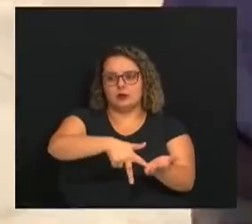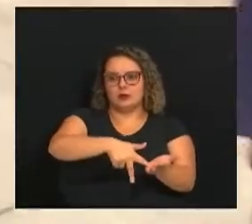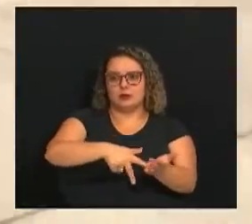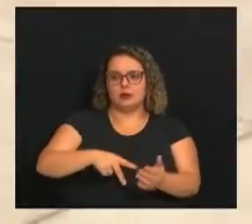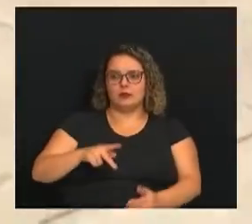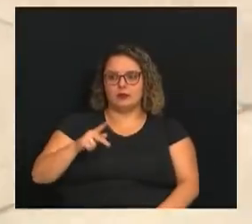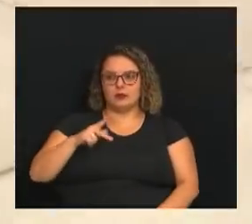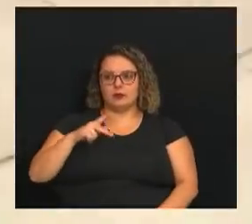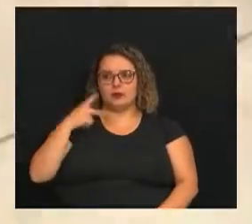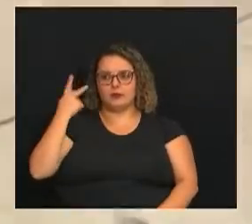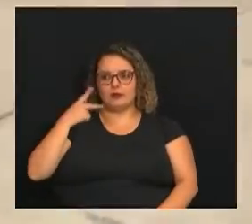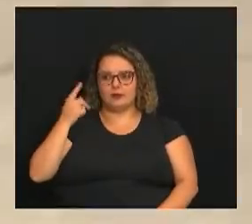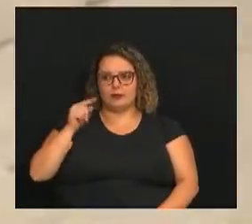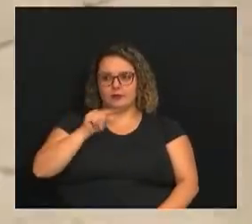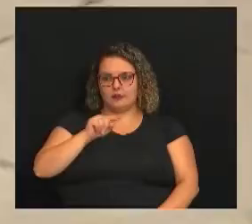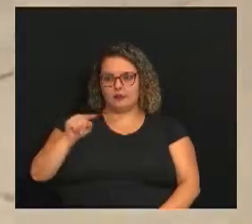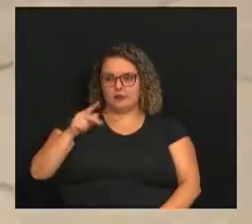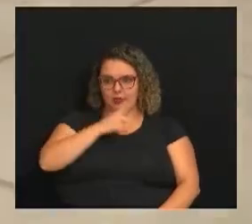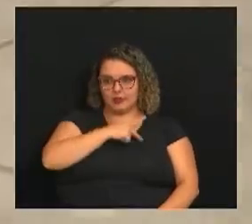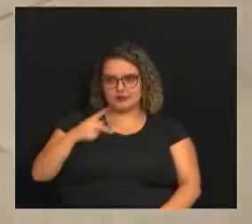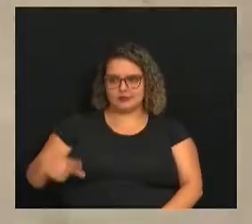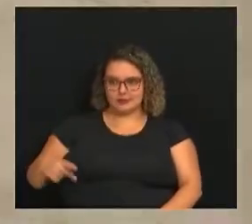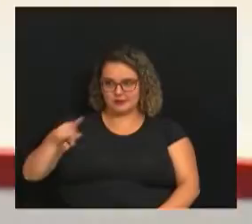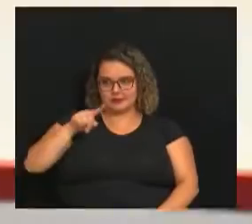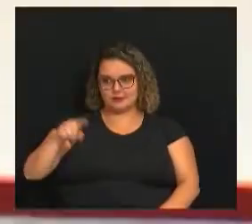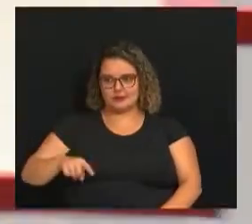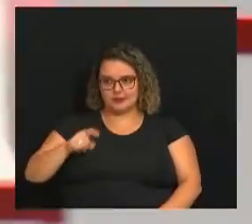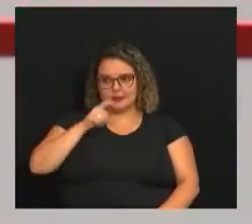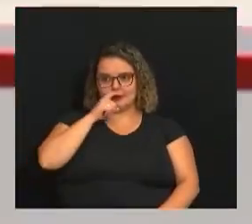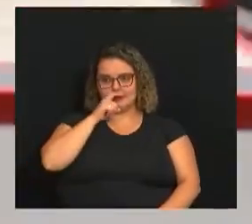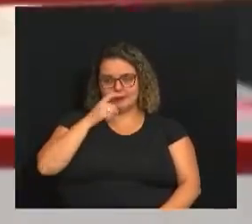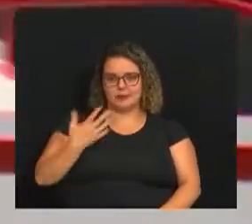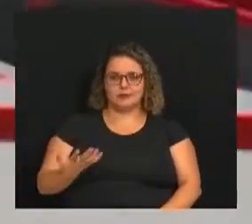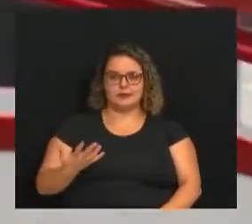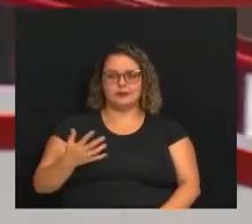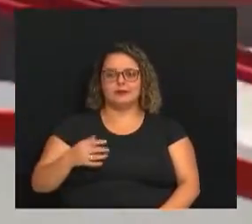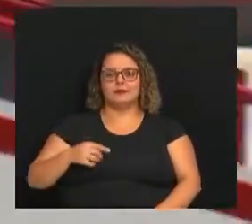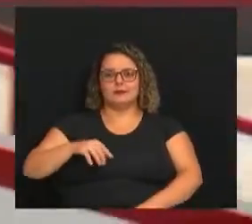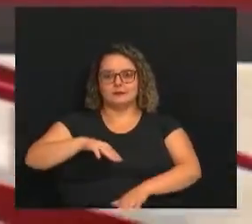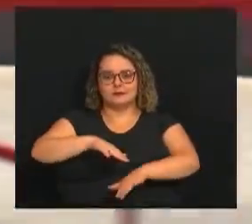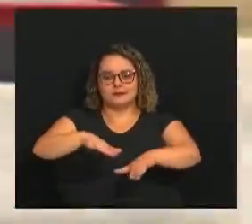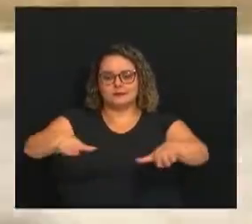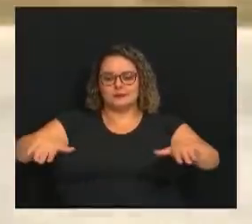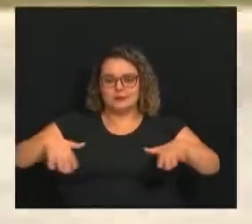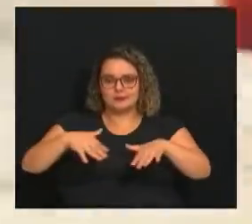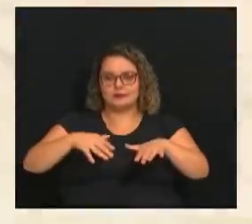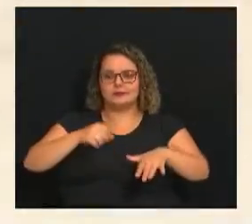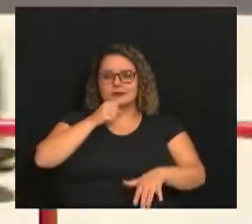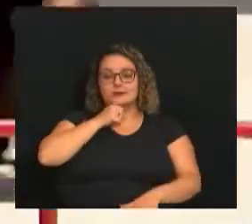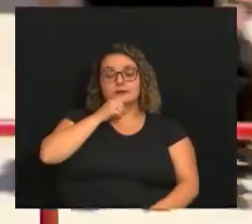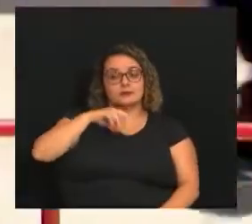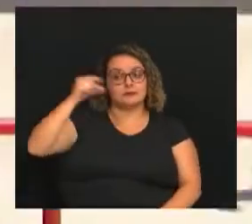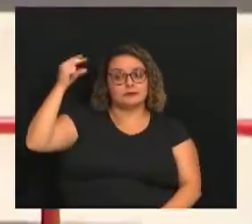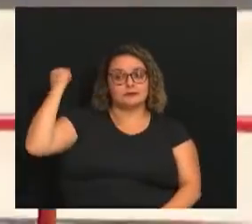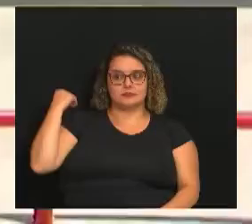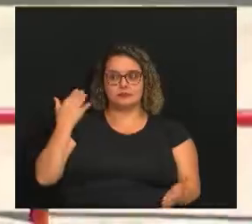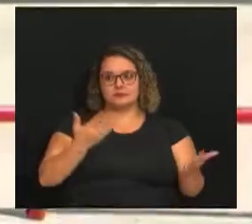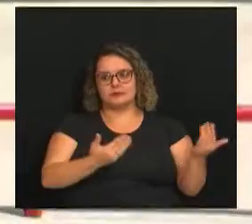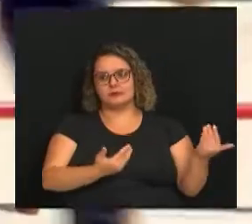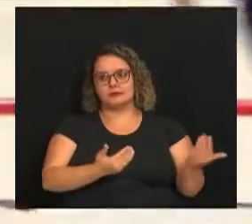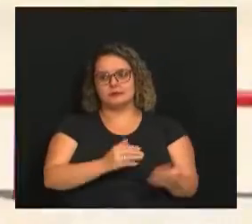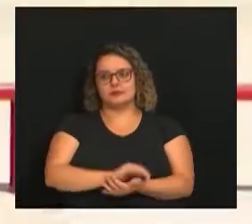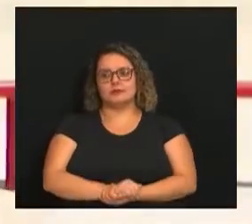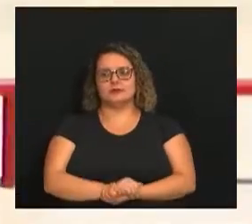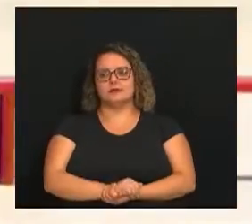e presidente da Câmara, Zé Carlos, ressaltou que essa pista é uma reivindicação antiga da juventude. Isso é um espaço que